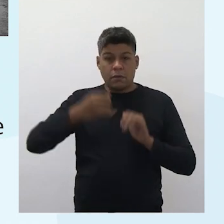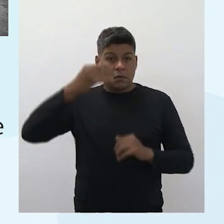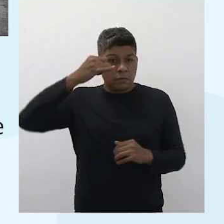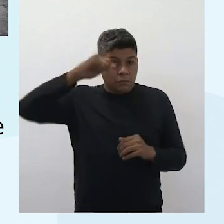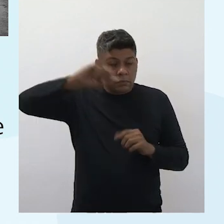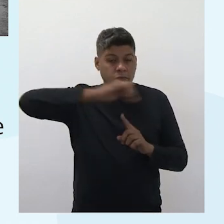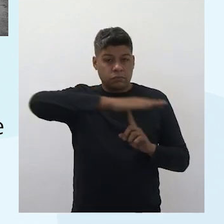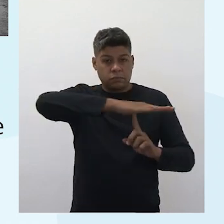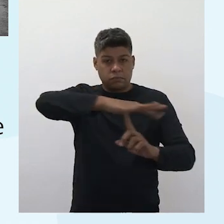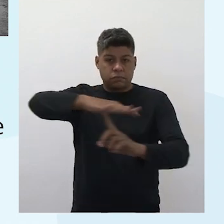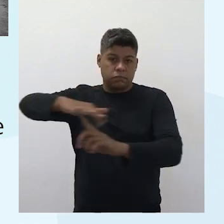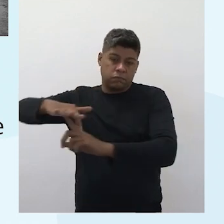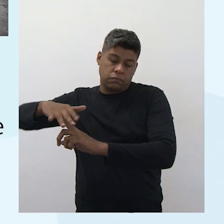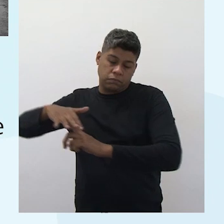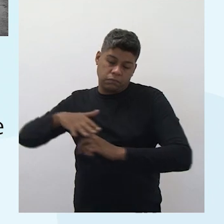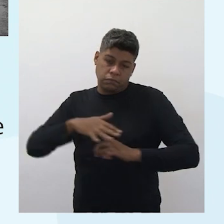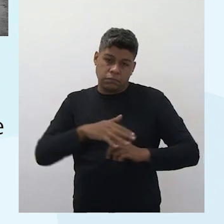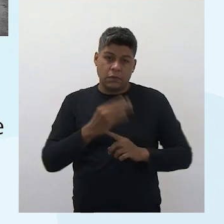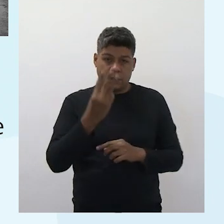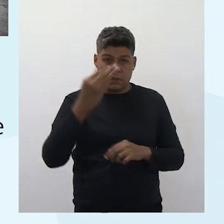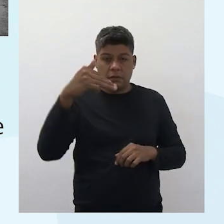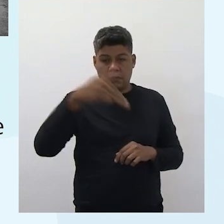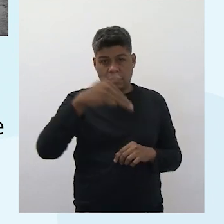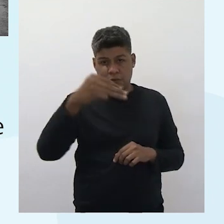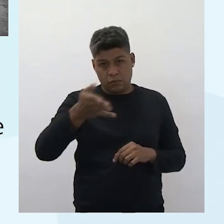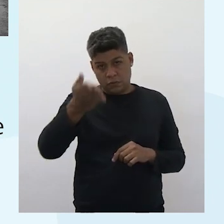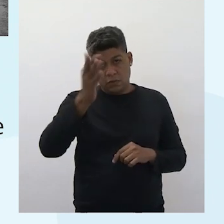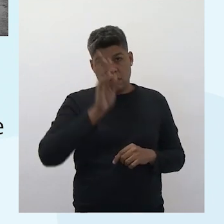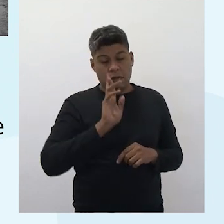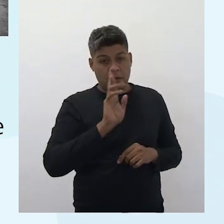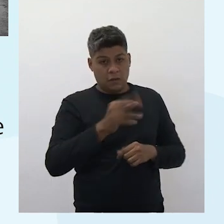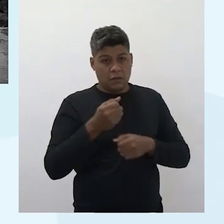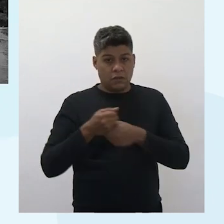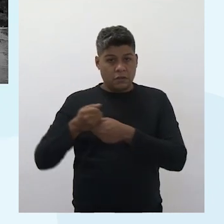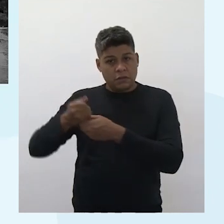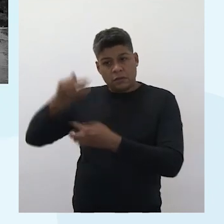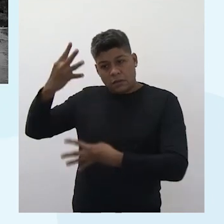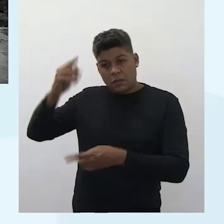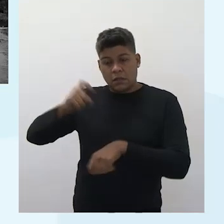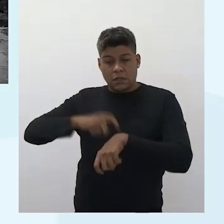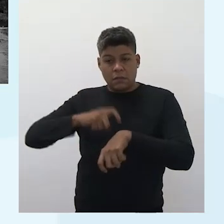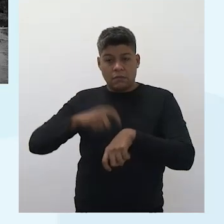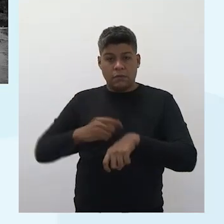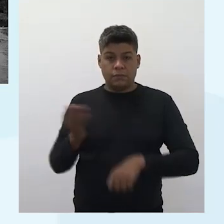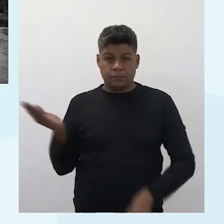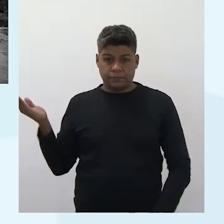do meio ambiente? Vou dar 3 minutos para vocês responderem no chat. Tempo na tela.